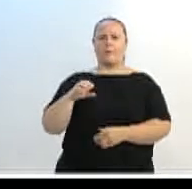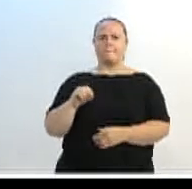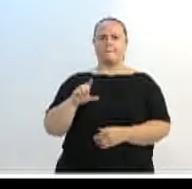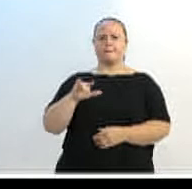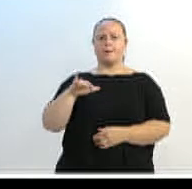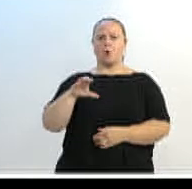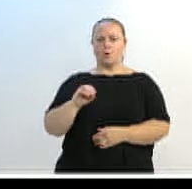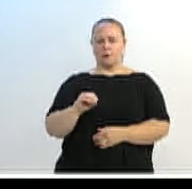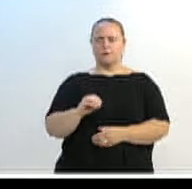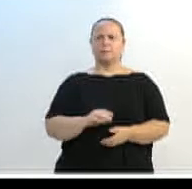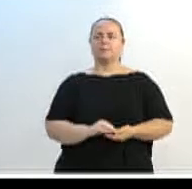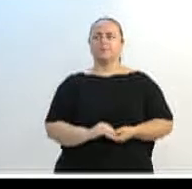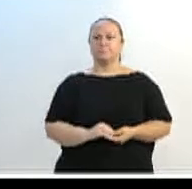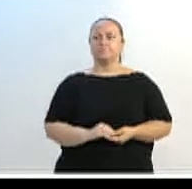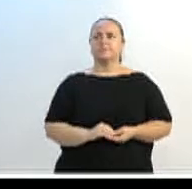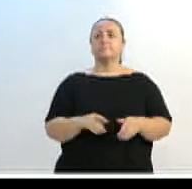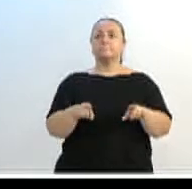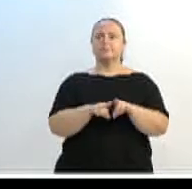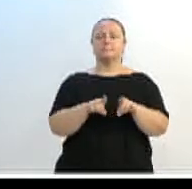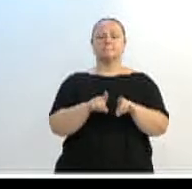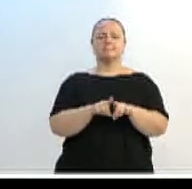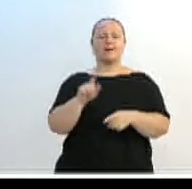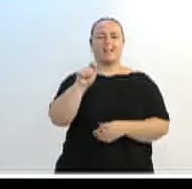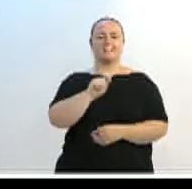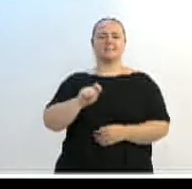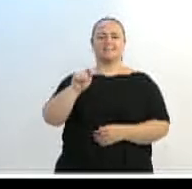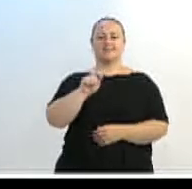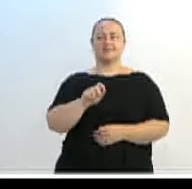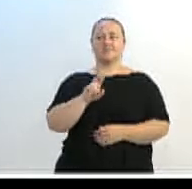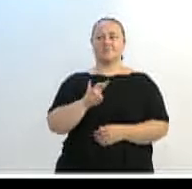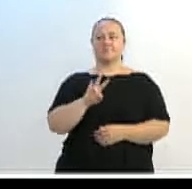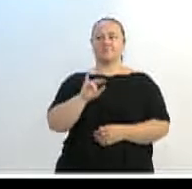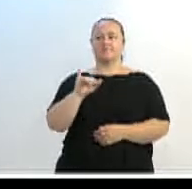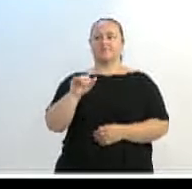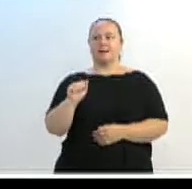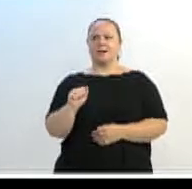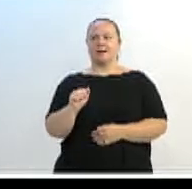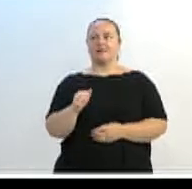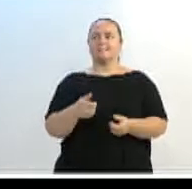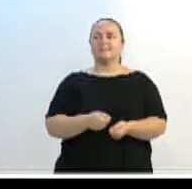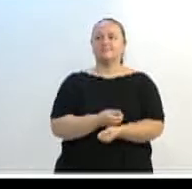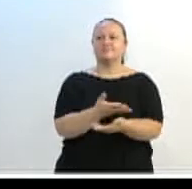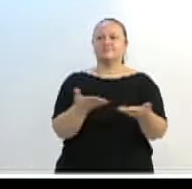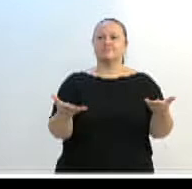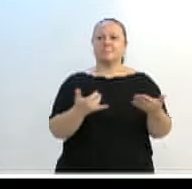Ó, também na Associação Vila União, compartilhando brinquedos, kits,